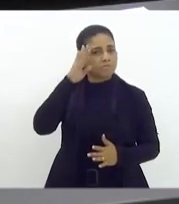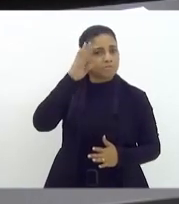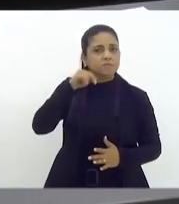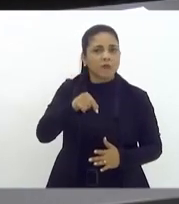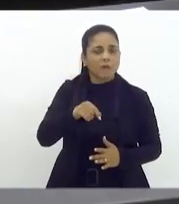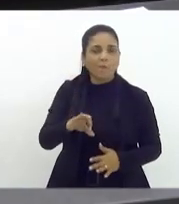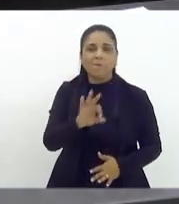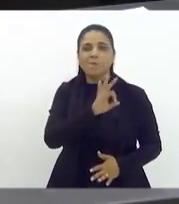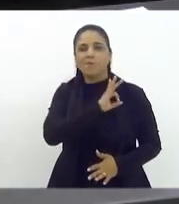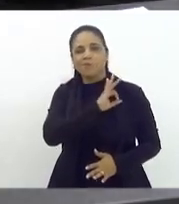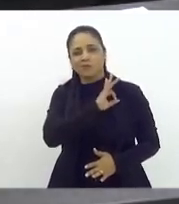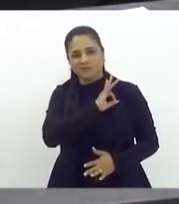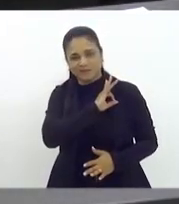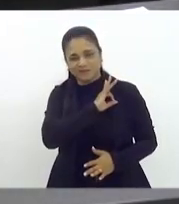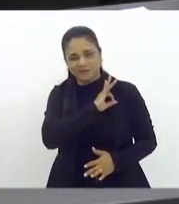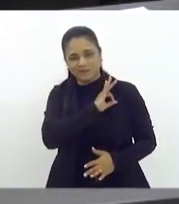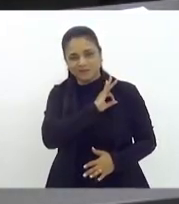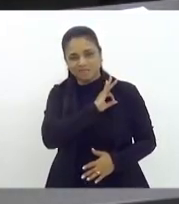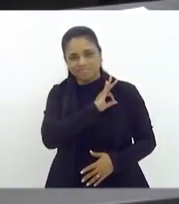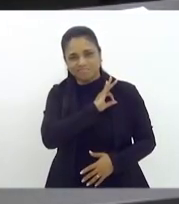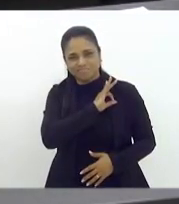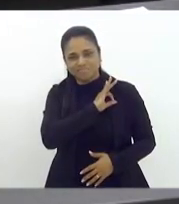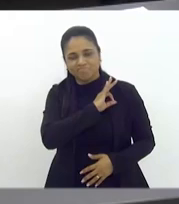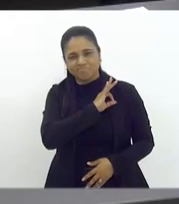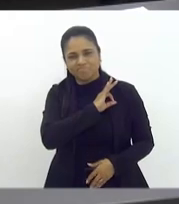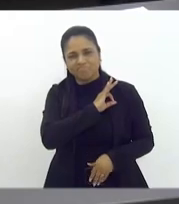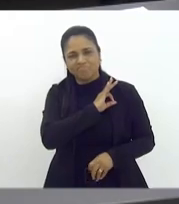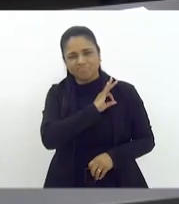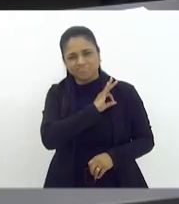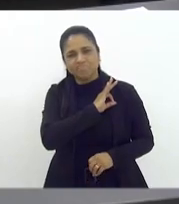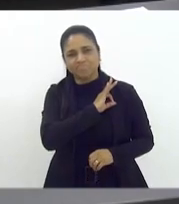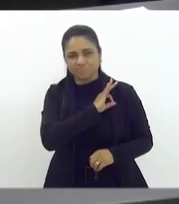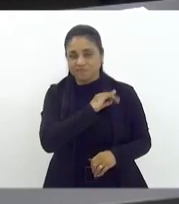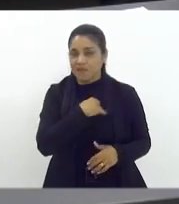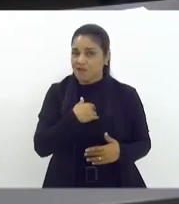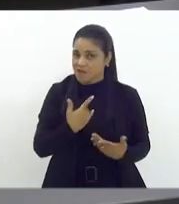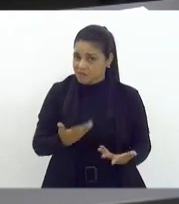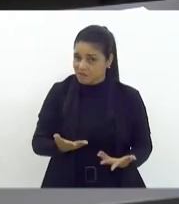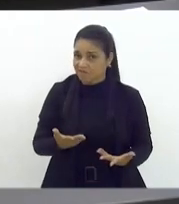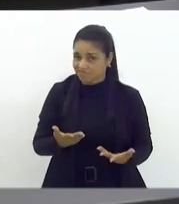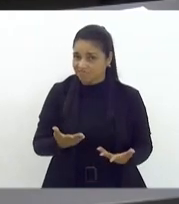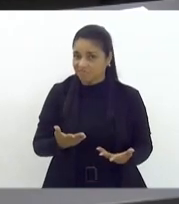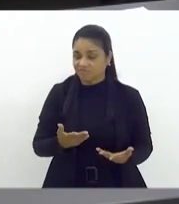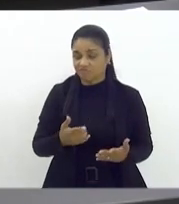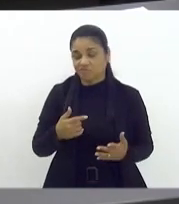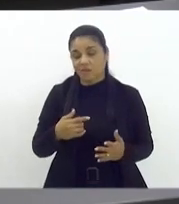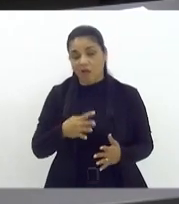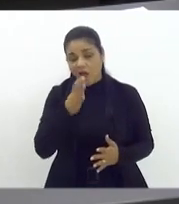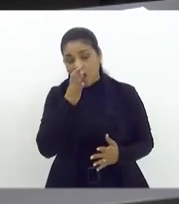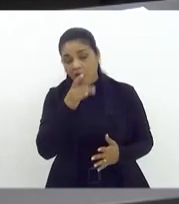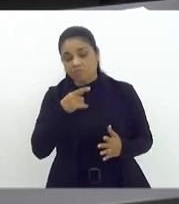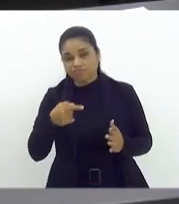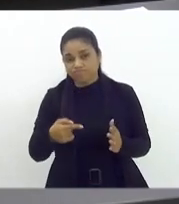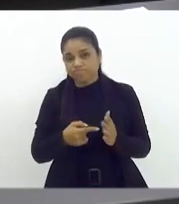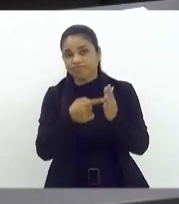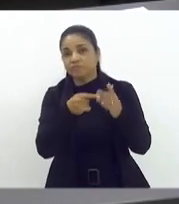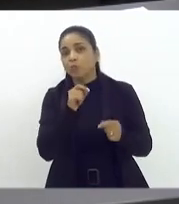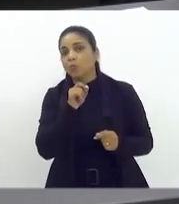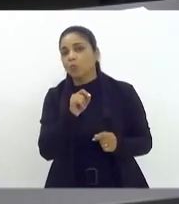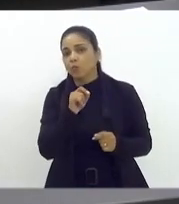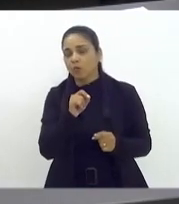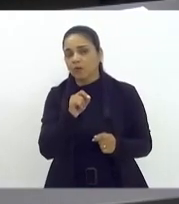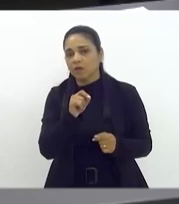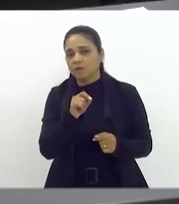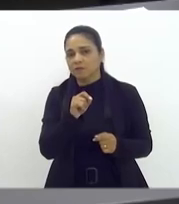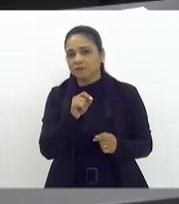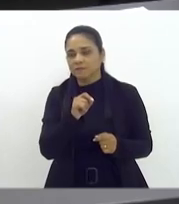E aí me parece que também nesses casos em que existe essa acusação essa acusação que se dá por